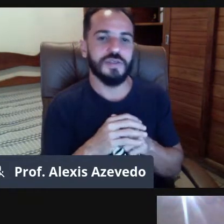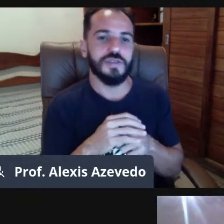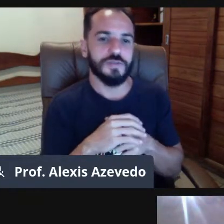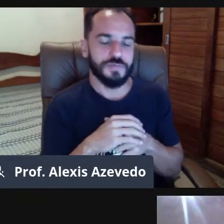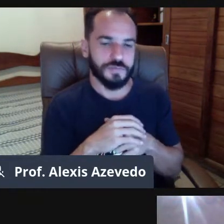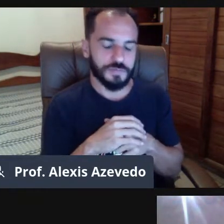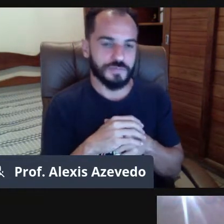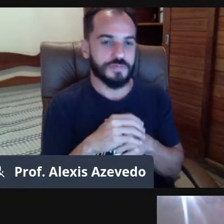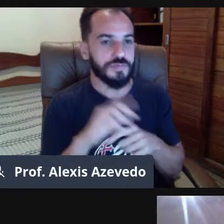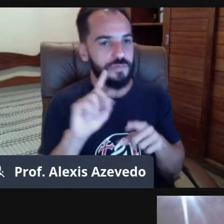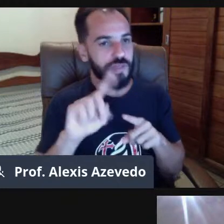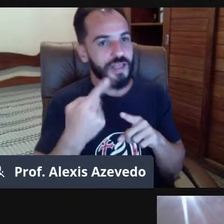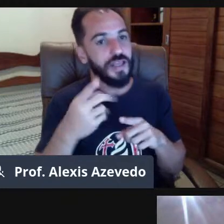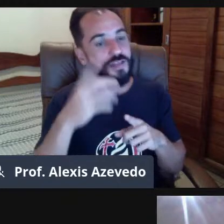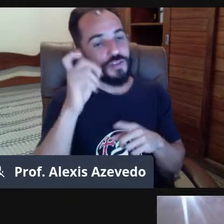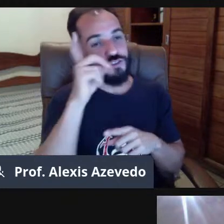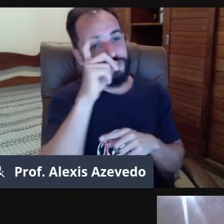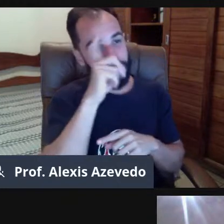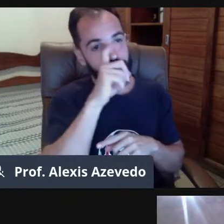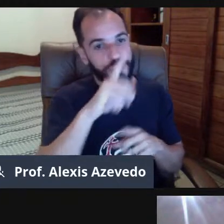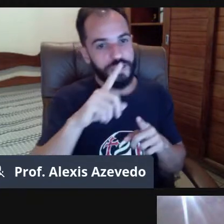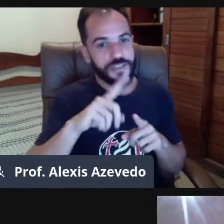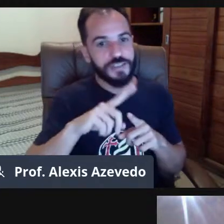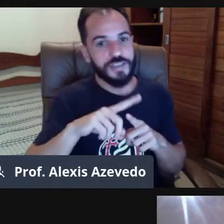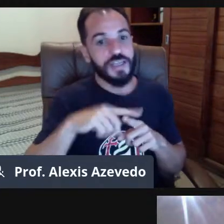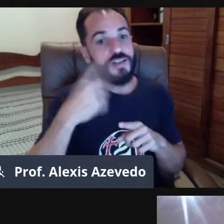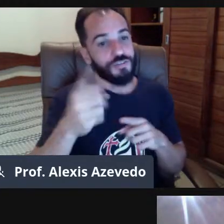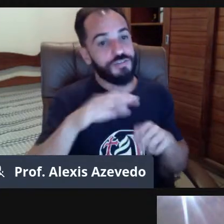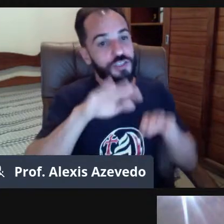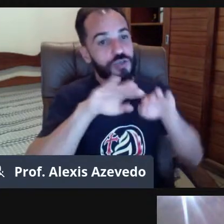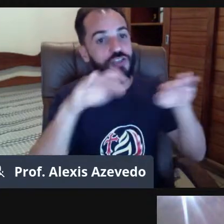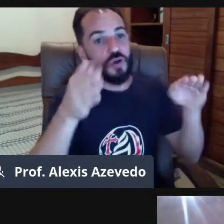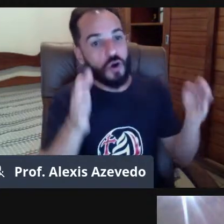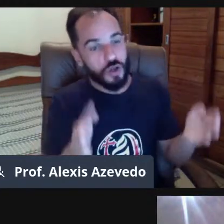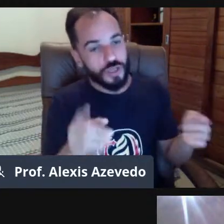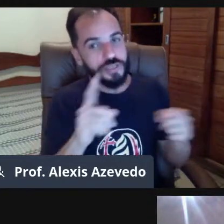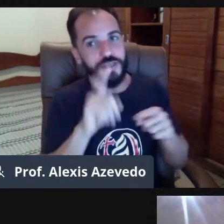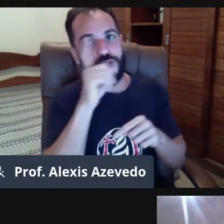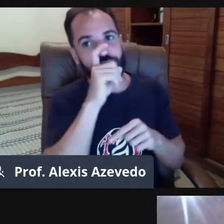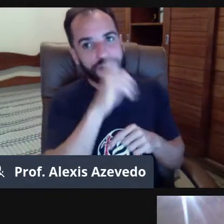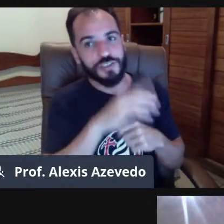as dificuldades, porque é um prédio que pede muita